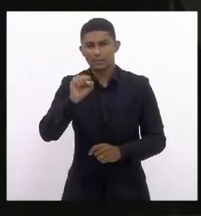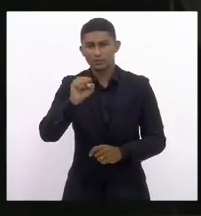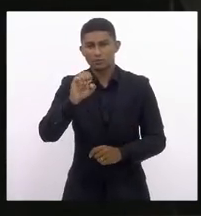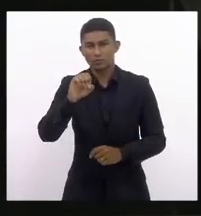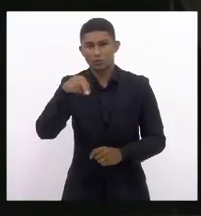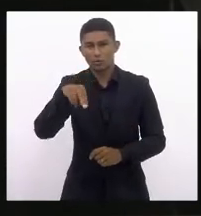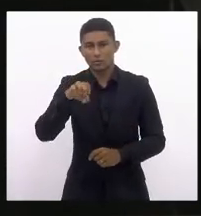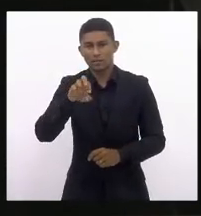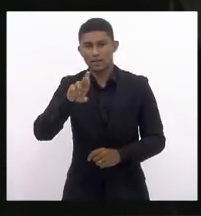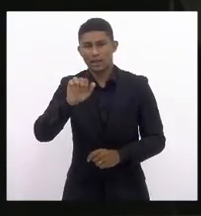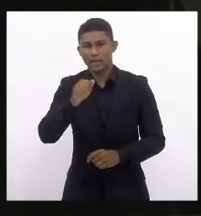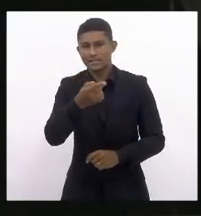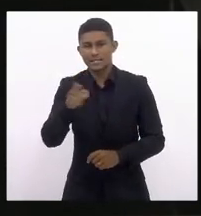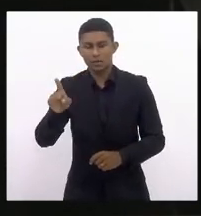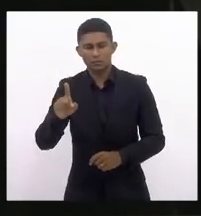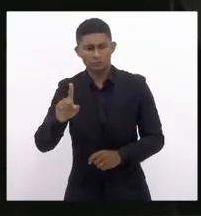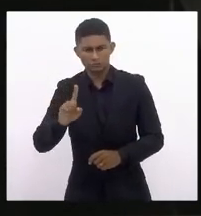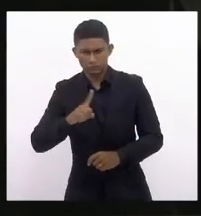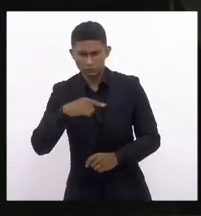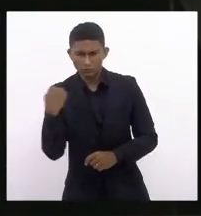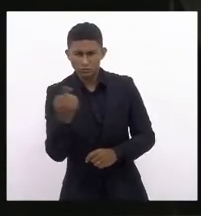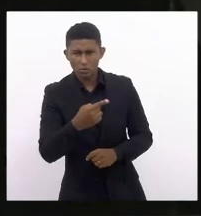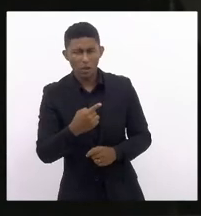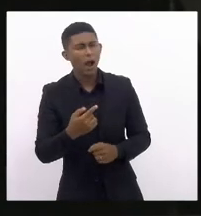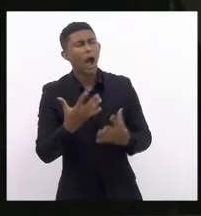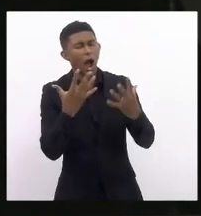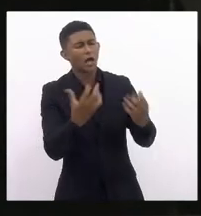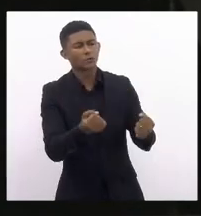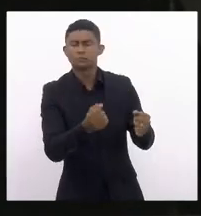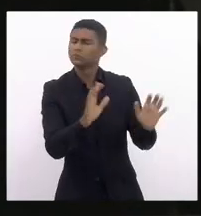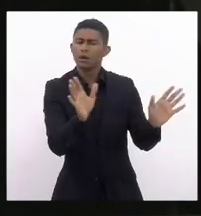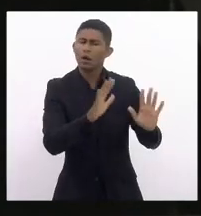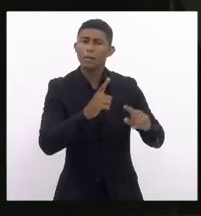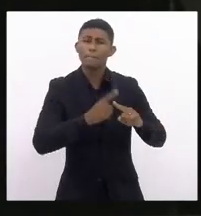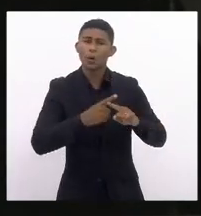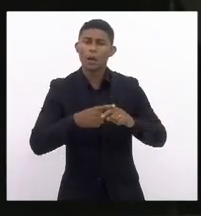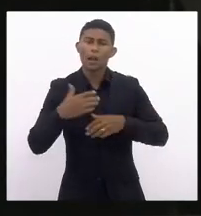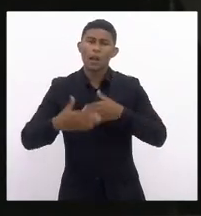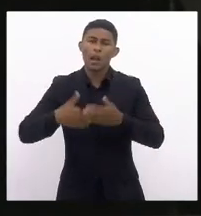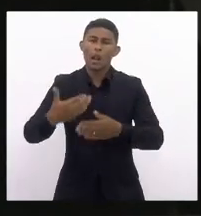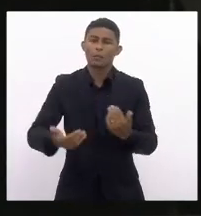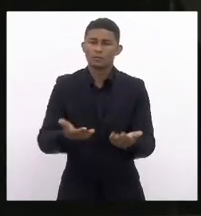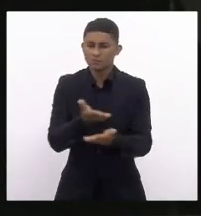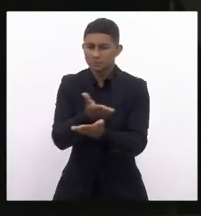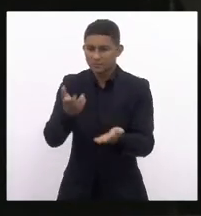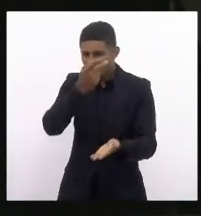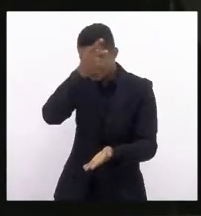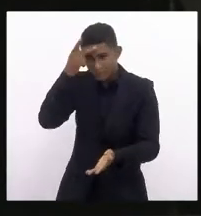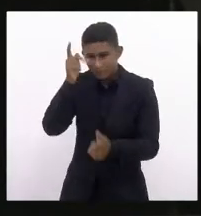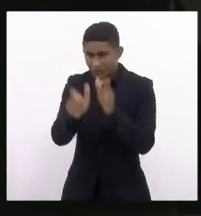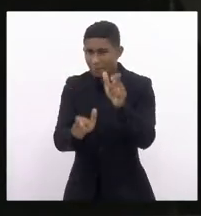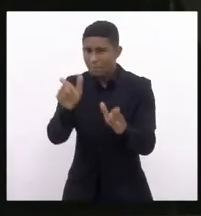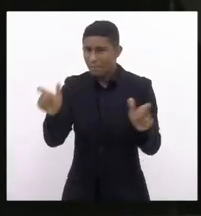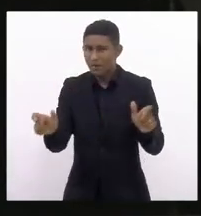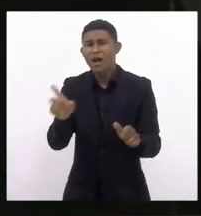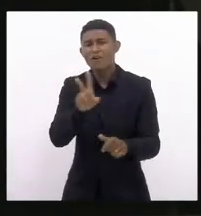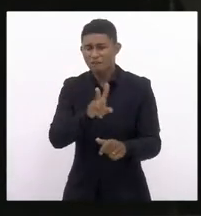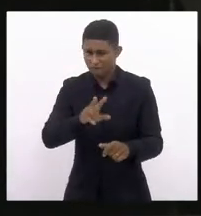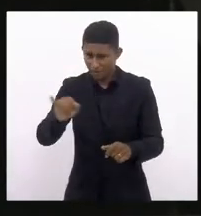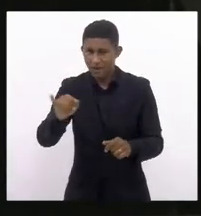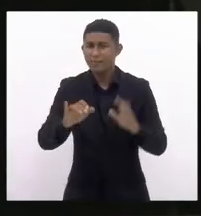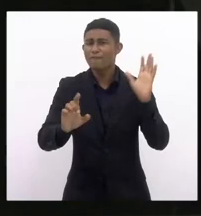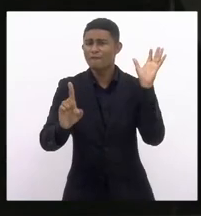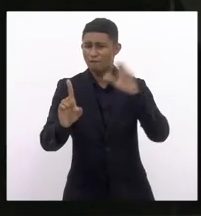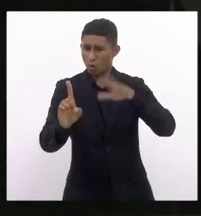vai impactar lá na aposentadoria desses trabalhadores. Isso vai impactar